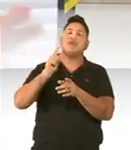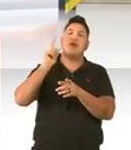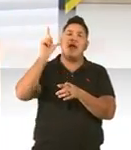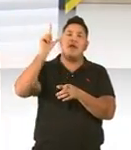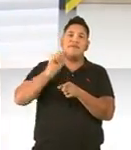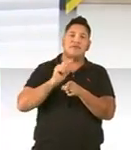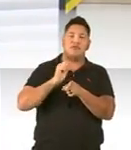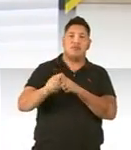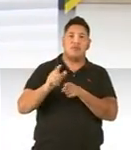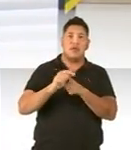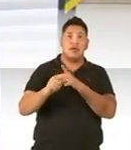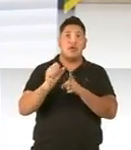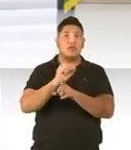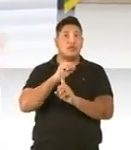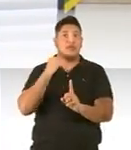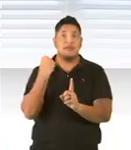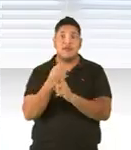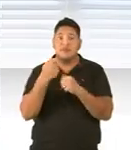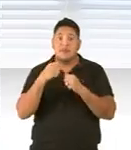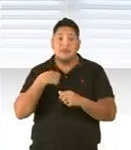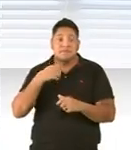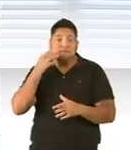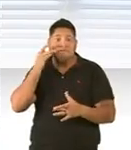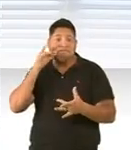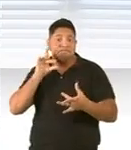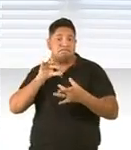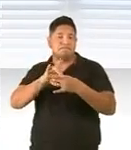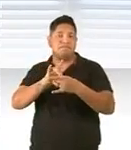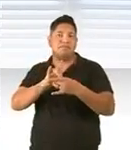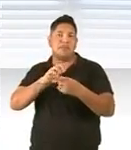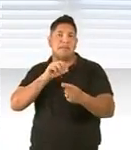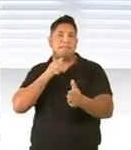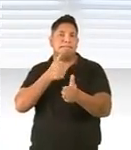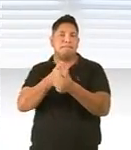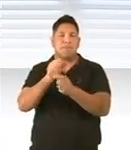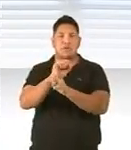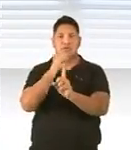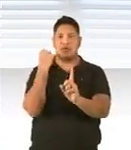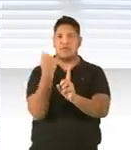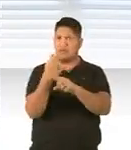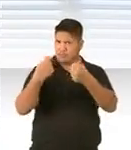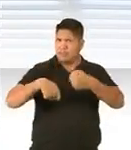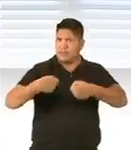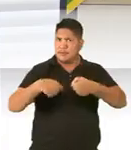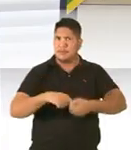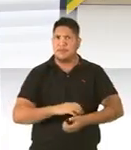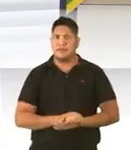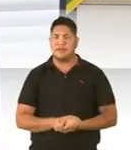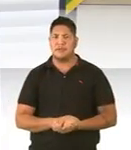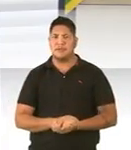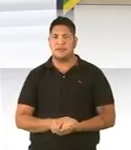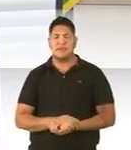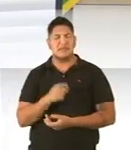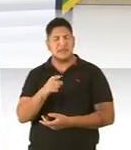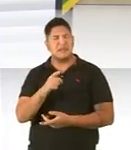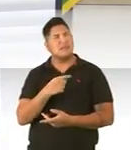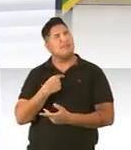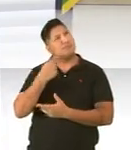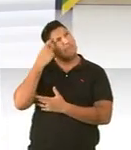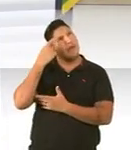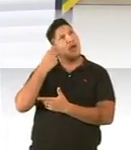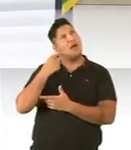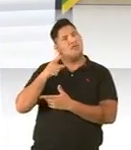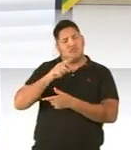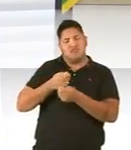capilarização do Ministério Público, a sociedade tem que ir aonde o Ministério Público tem que ir onde a sociedade dele precisa. E essa tônica surgiu a partir